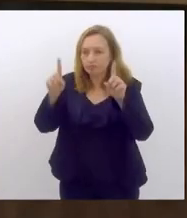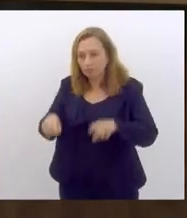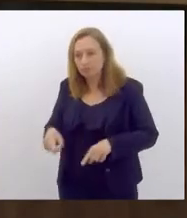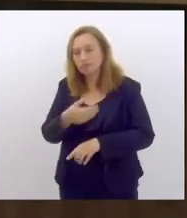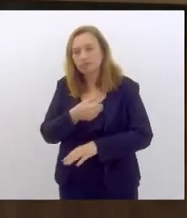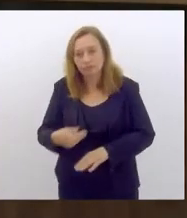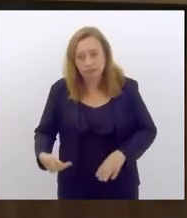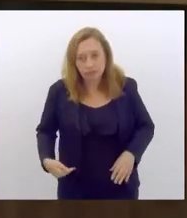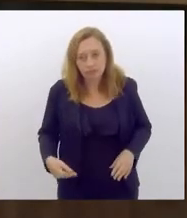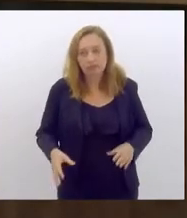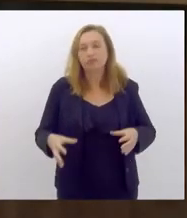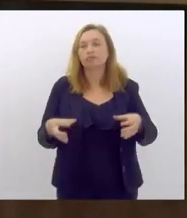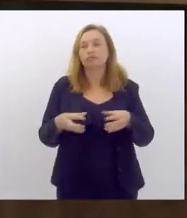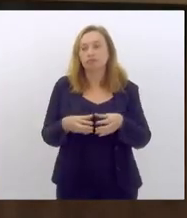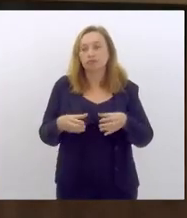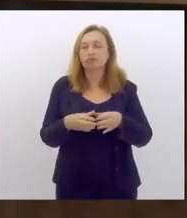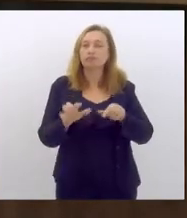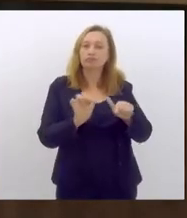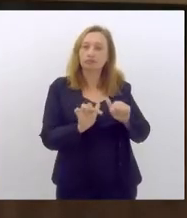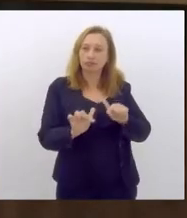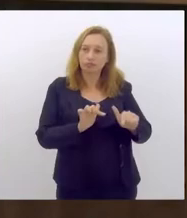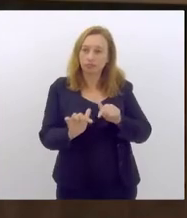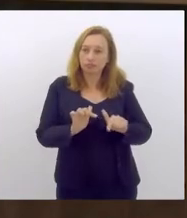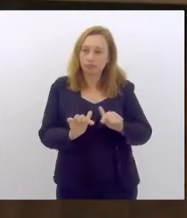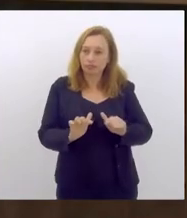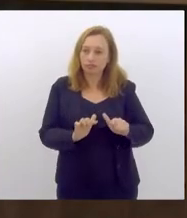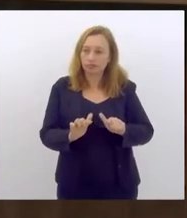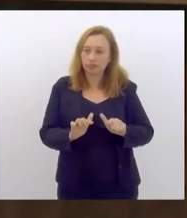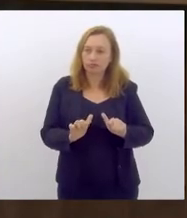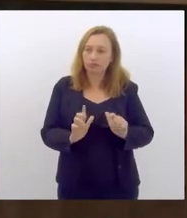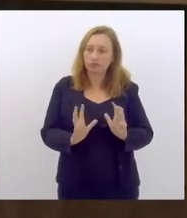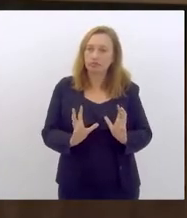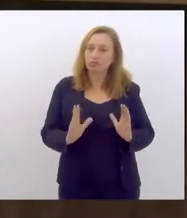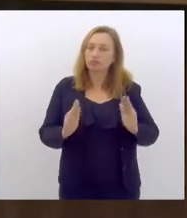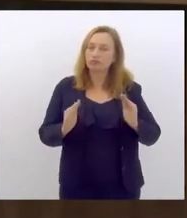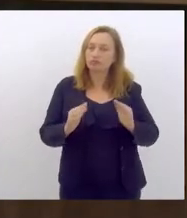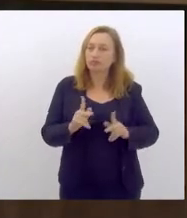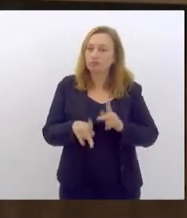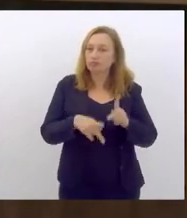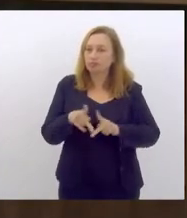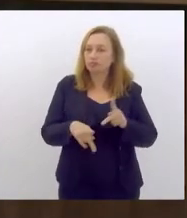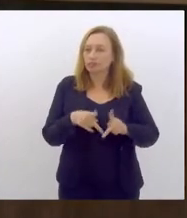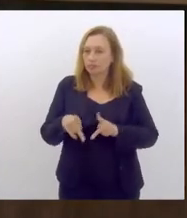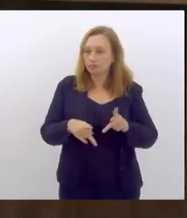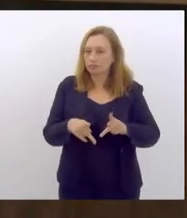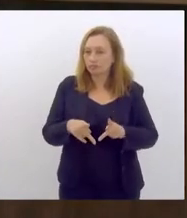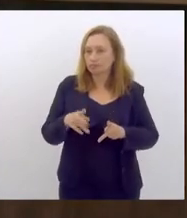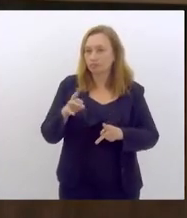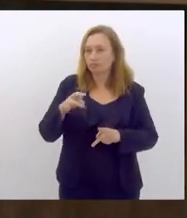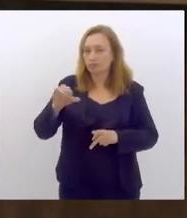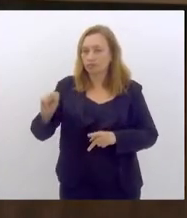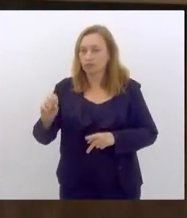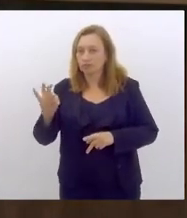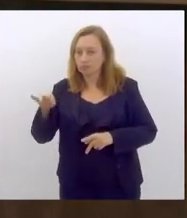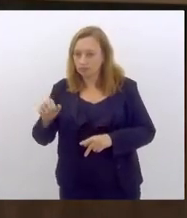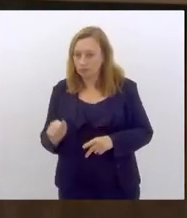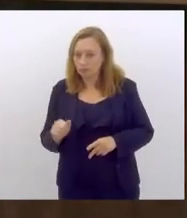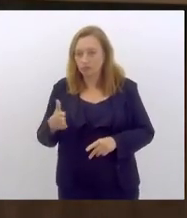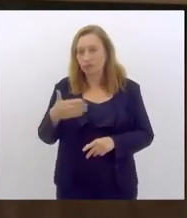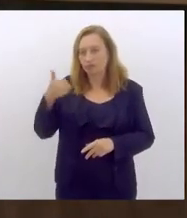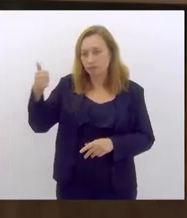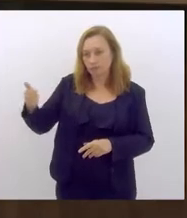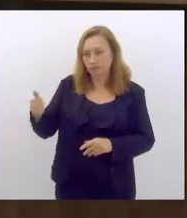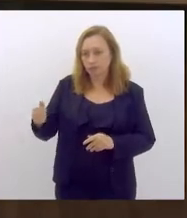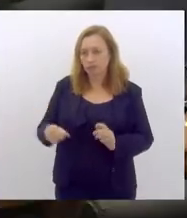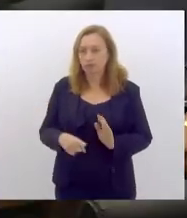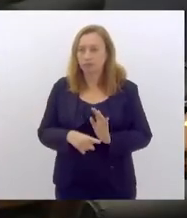Públicos, Comissão de Trabalho, para que a população de Rio das Ostras possa voltar a ser melhor